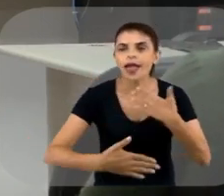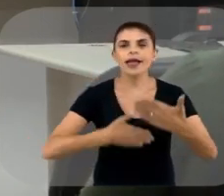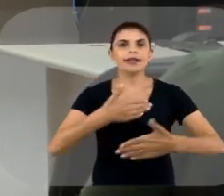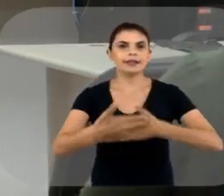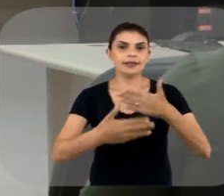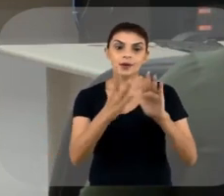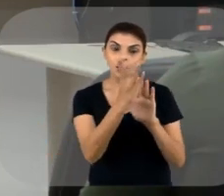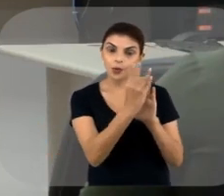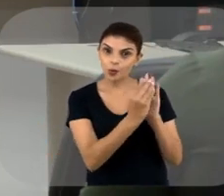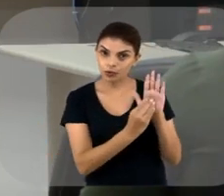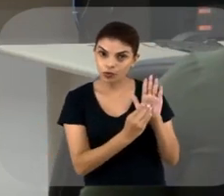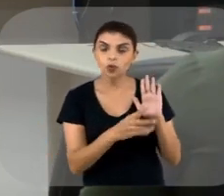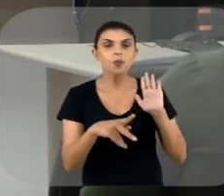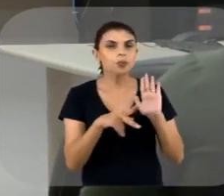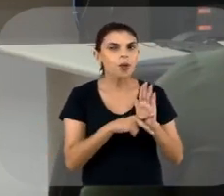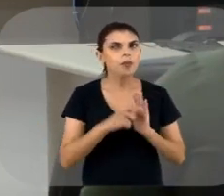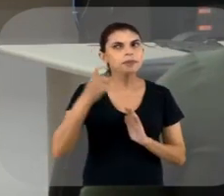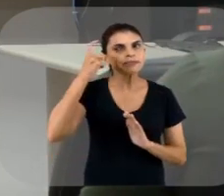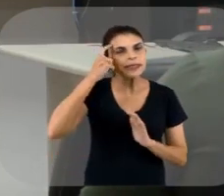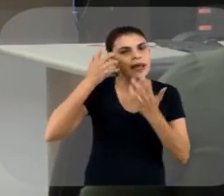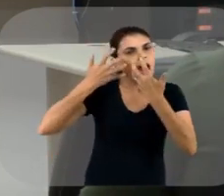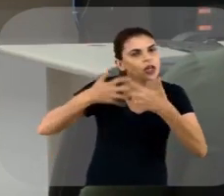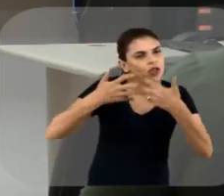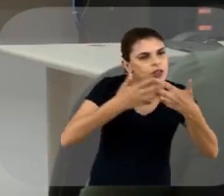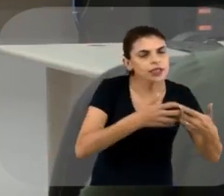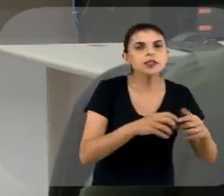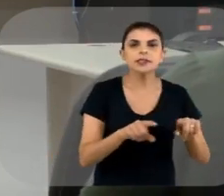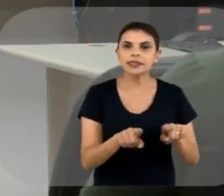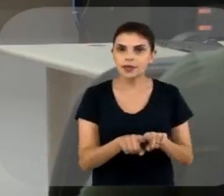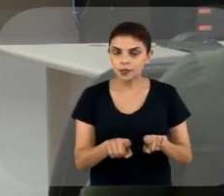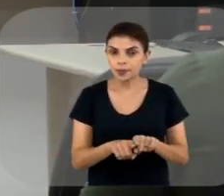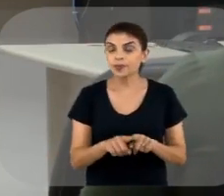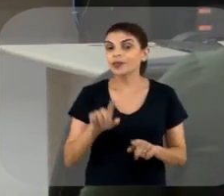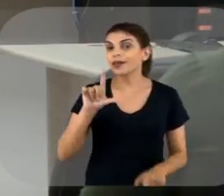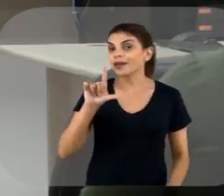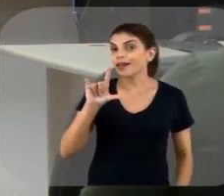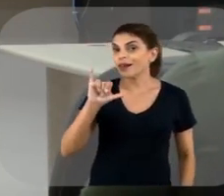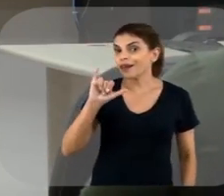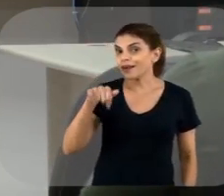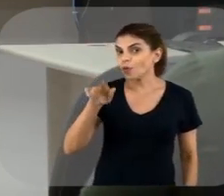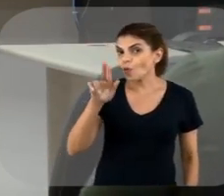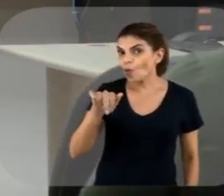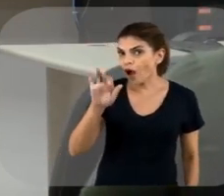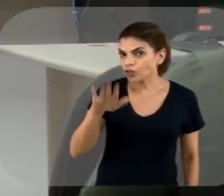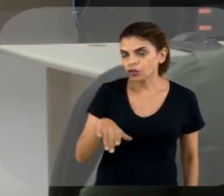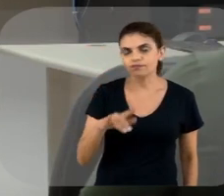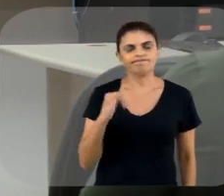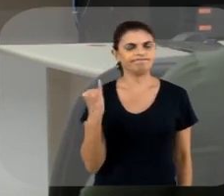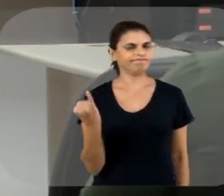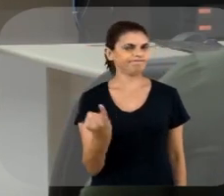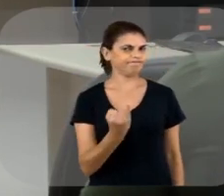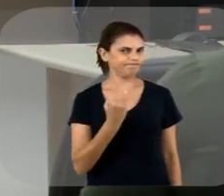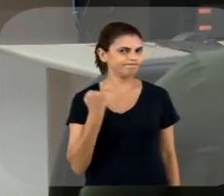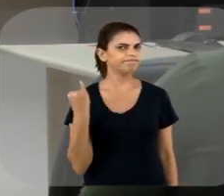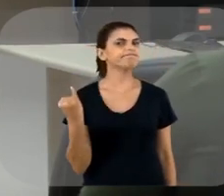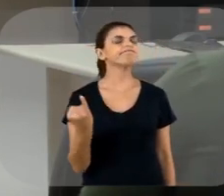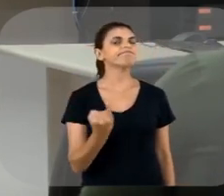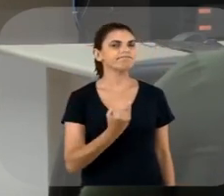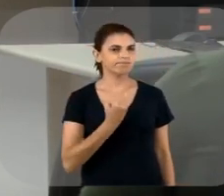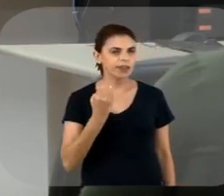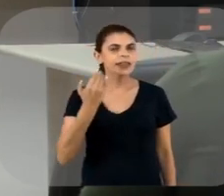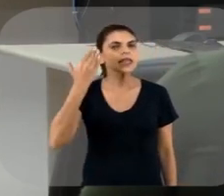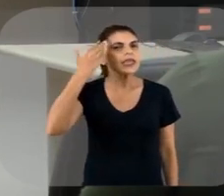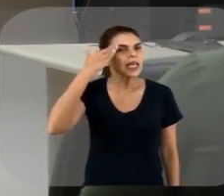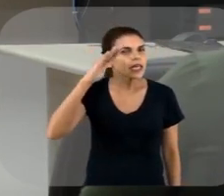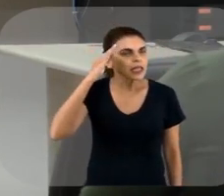conteúdo, né, e do próprio raciocínio mesmo. A linguagem também é importantíssimo, né, e